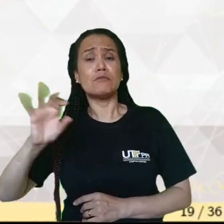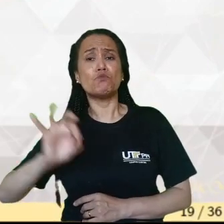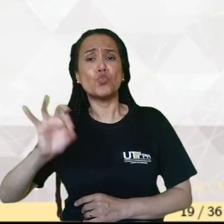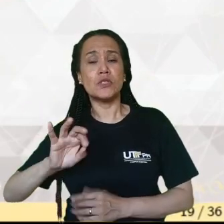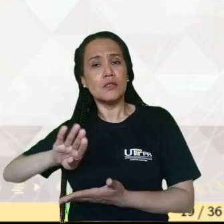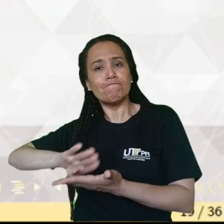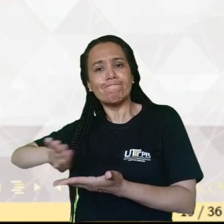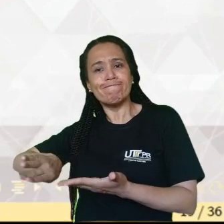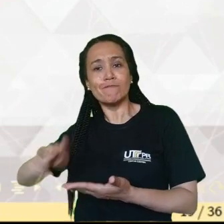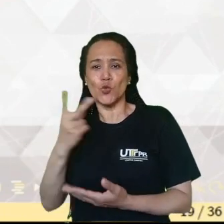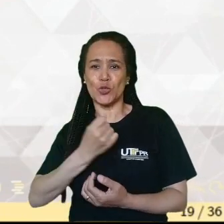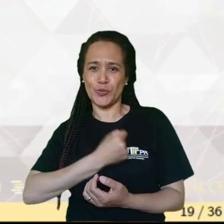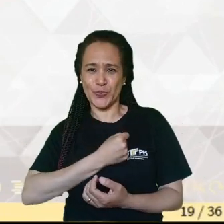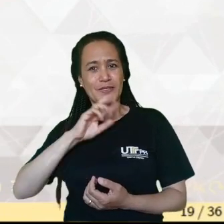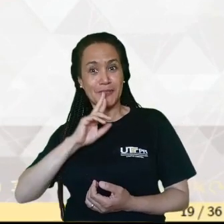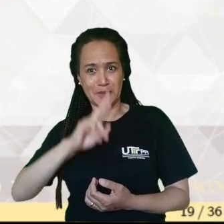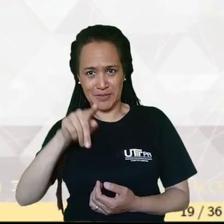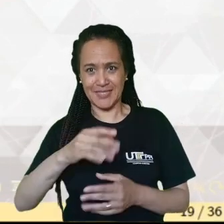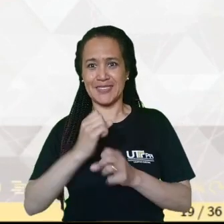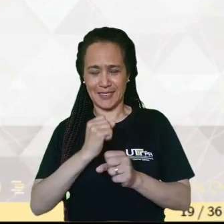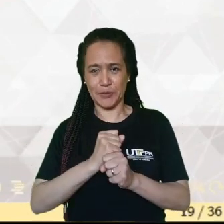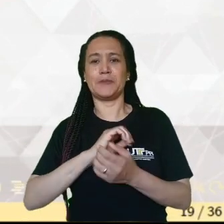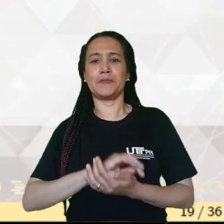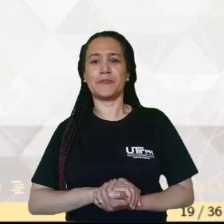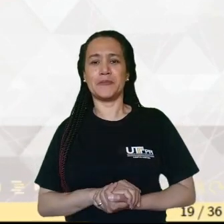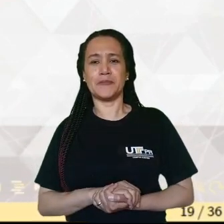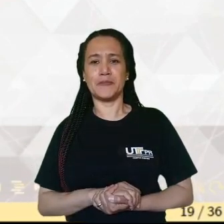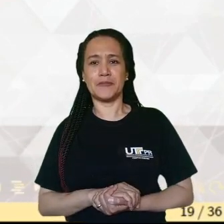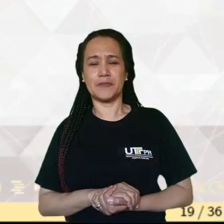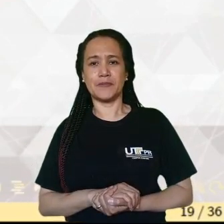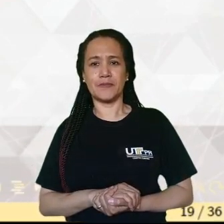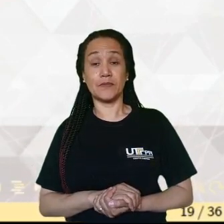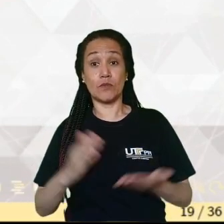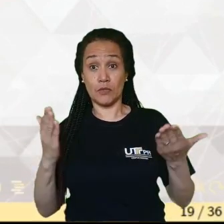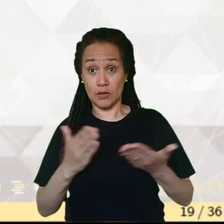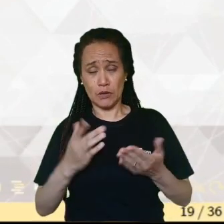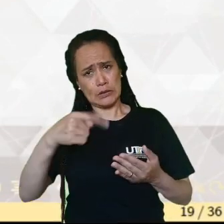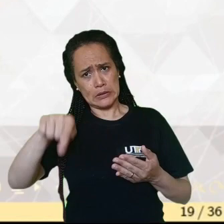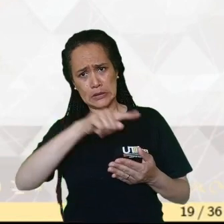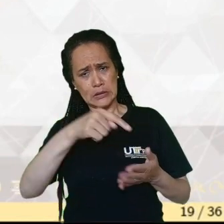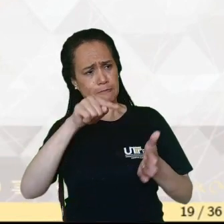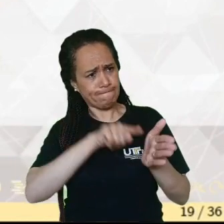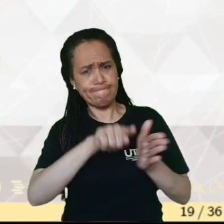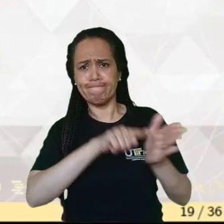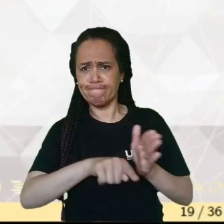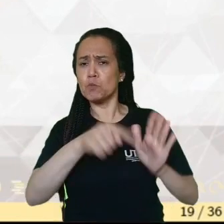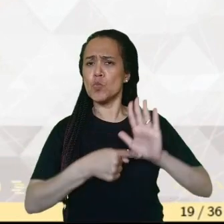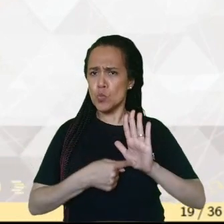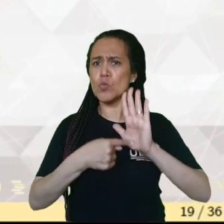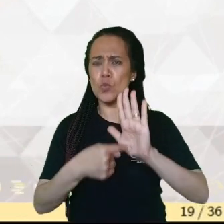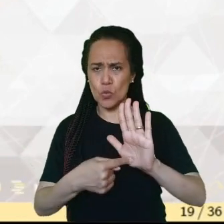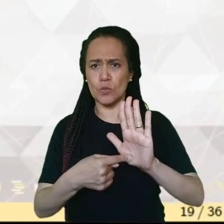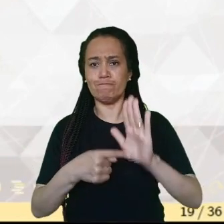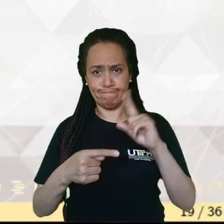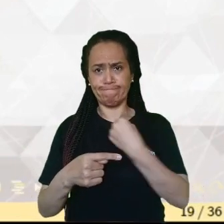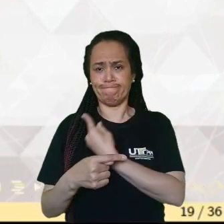nós estamos retirando. Ele automaticamente dá este resultado, assim como foi feito o cálculo. Em relação a essas questões que